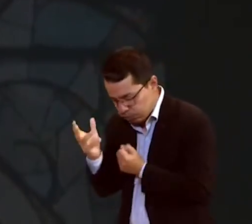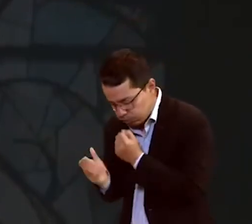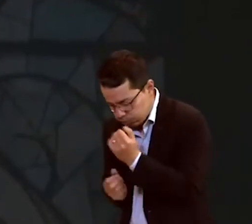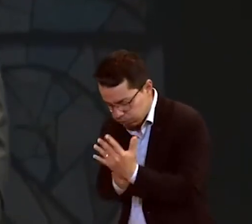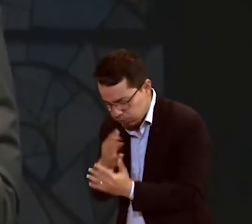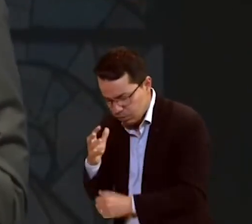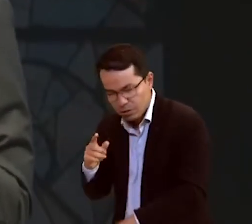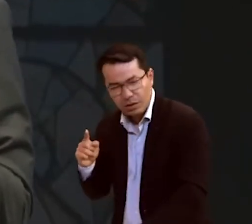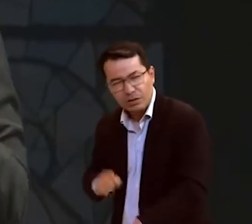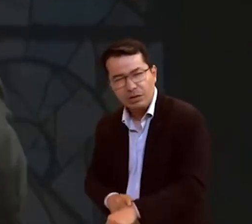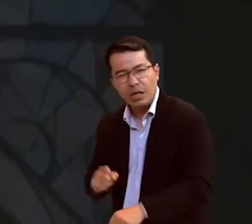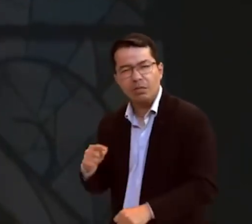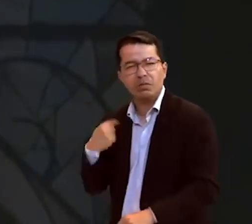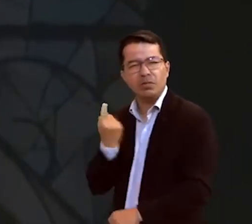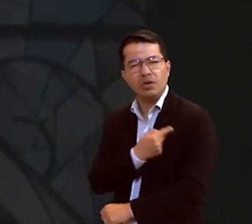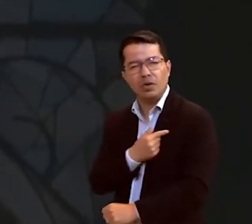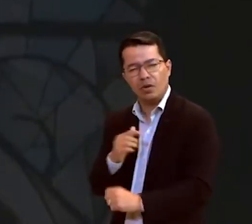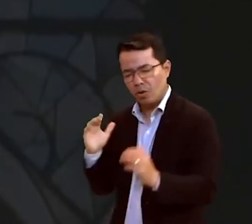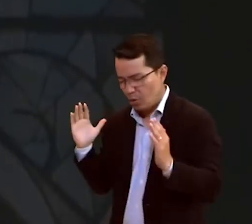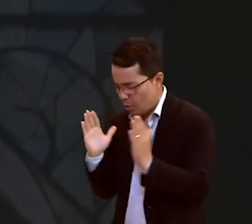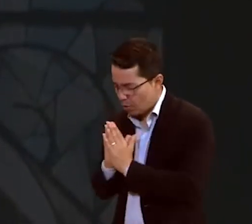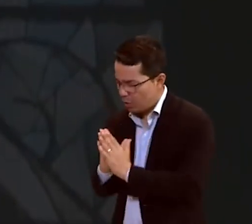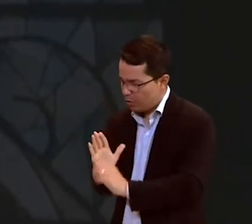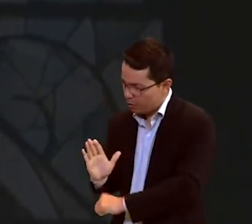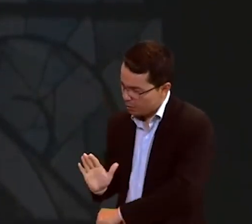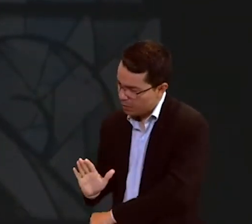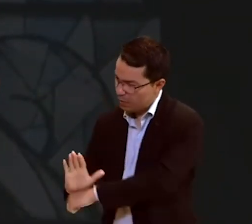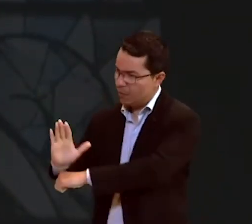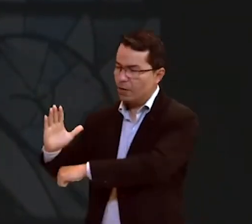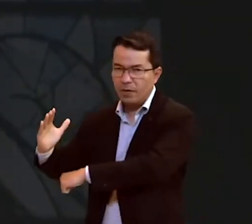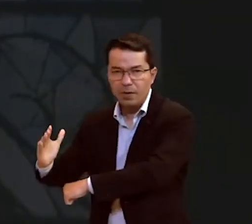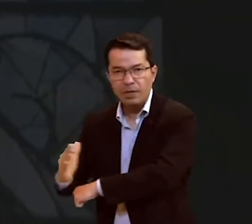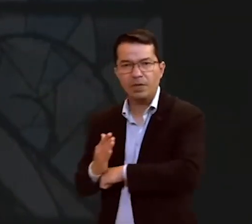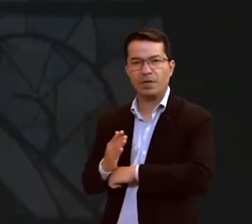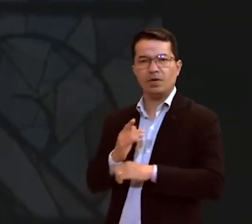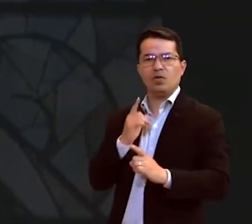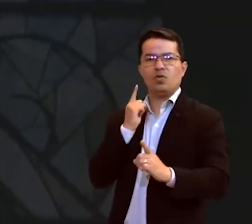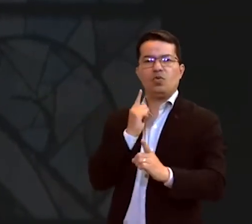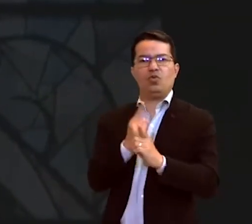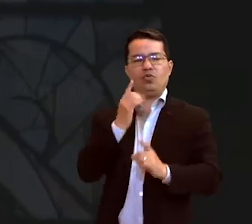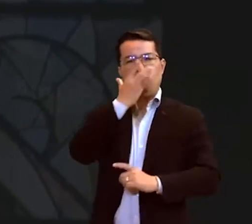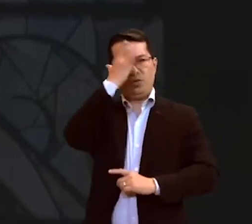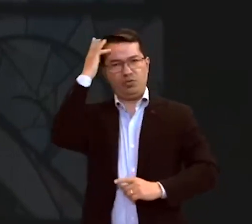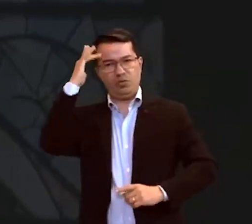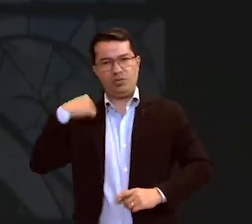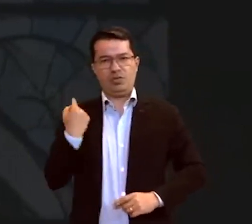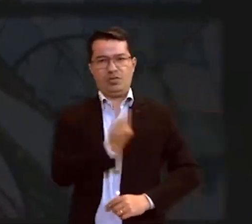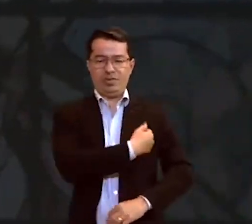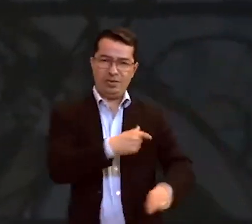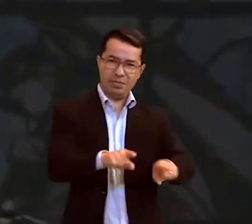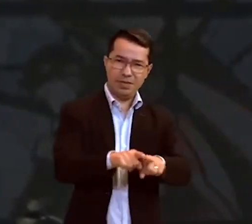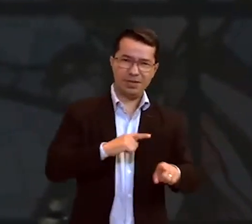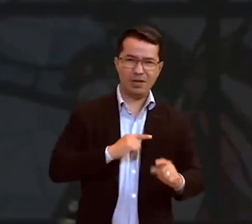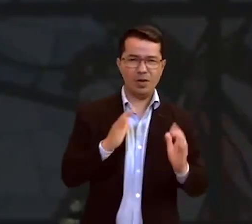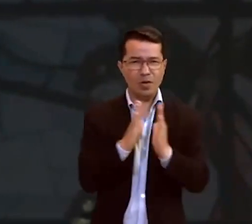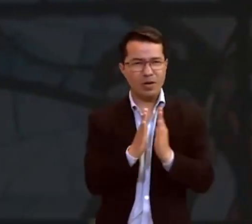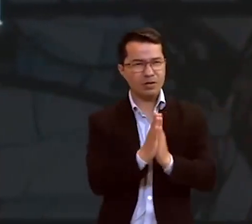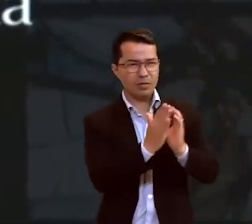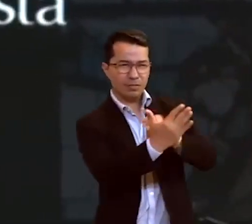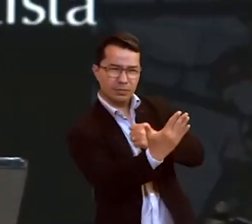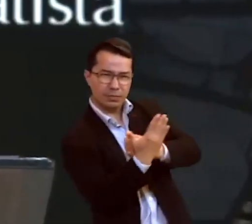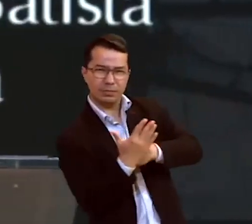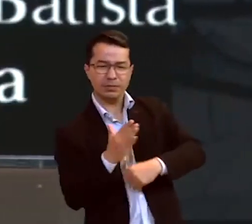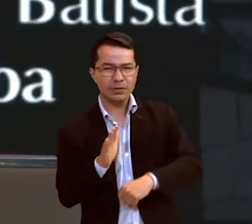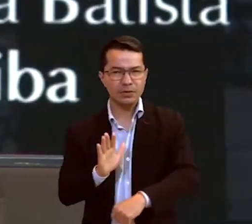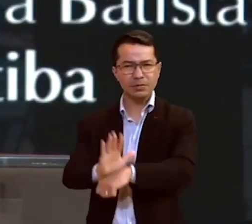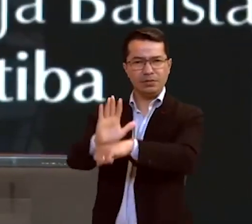único da semana. Quando a gente se encontra com alguém, é um momento maravilhoso de alguém orar por nós. Quando a gente vem no culto, é um momento que